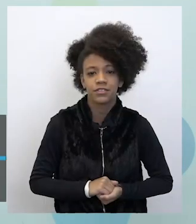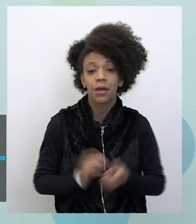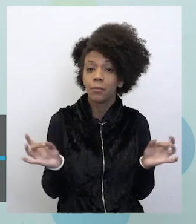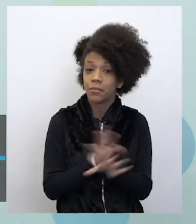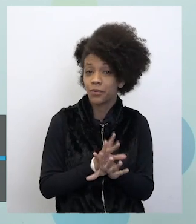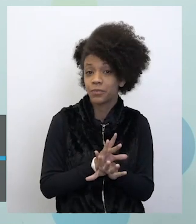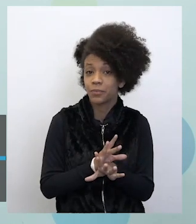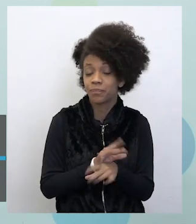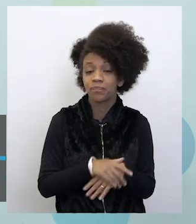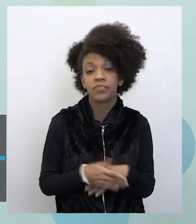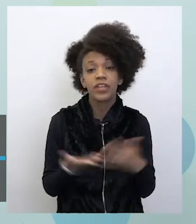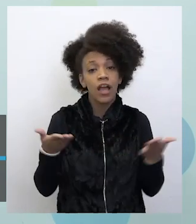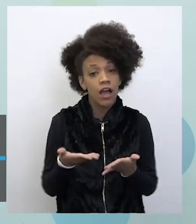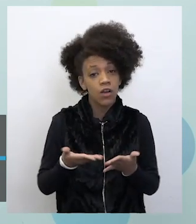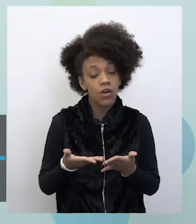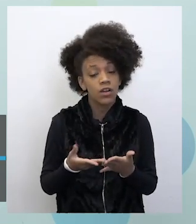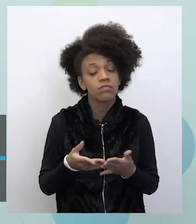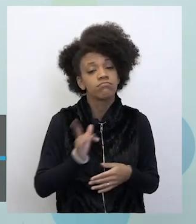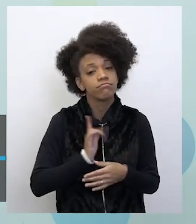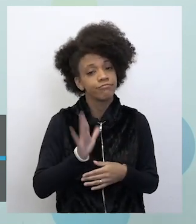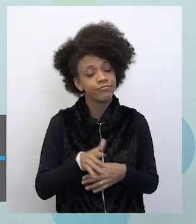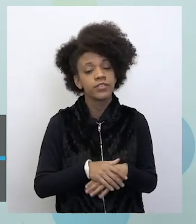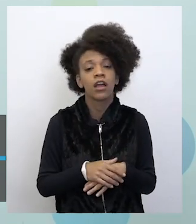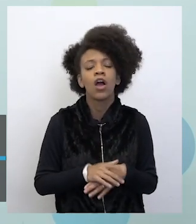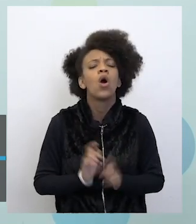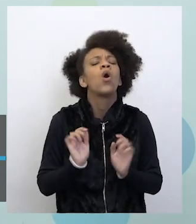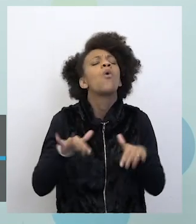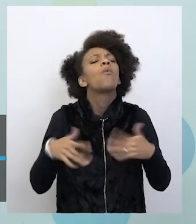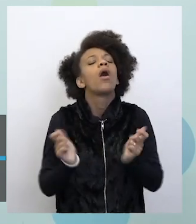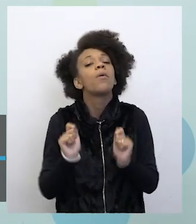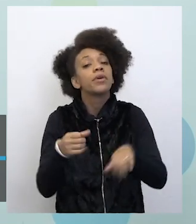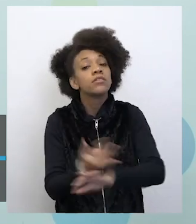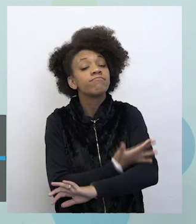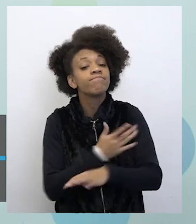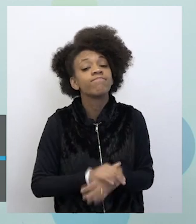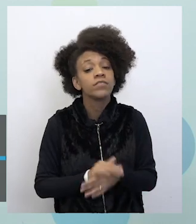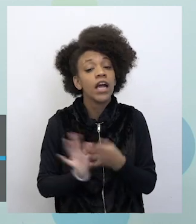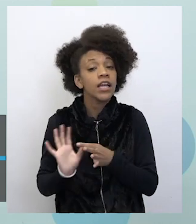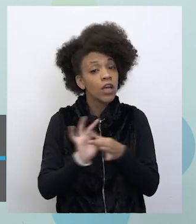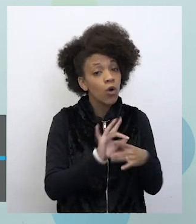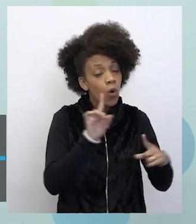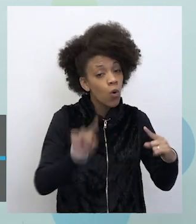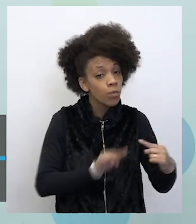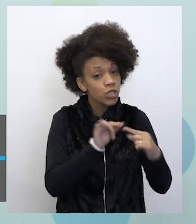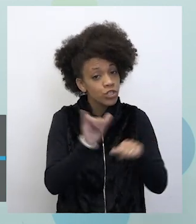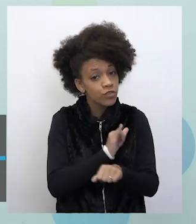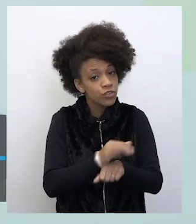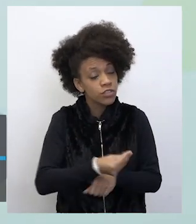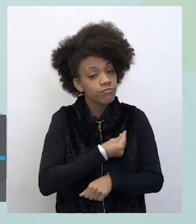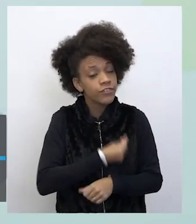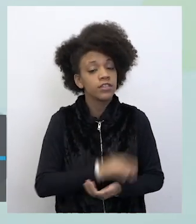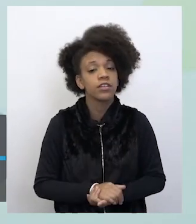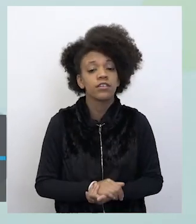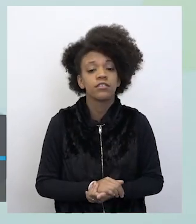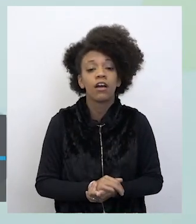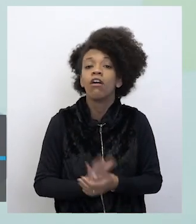Pronto! Agora que a gente já tem qual é a competência socioemocional que se refere a essa nossa rubrica, a gente já colocou o nome dela